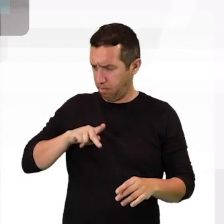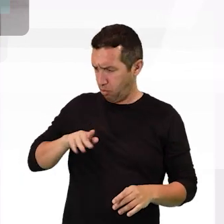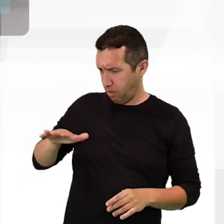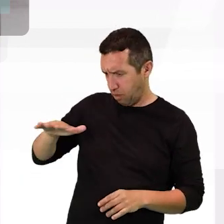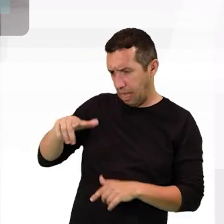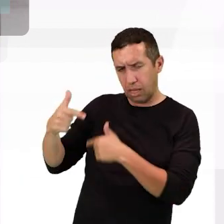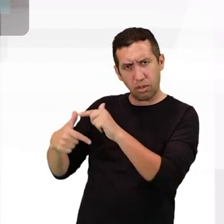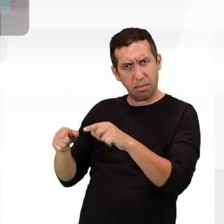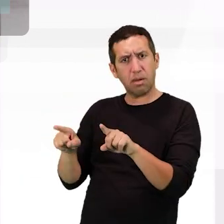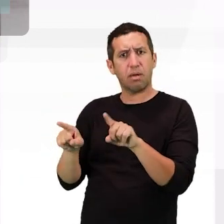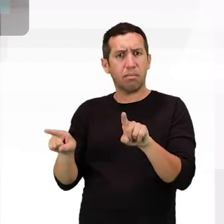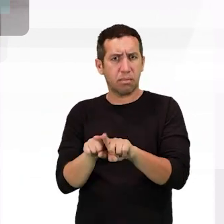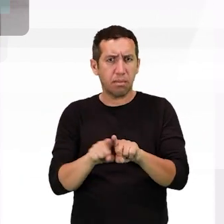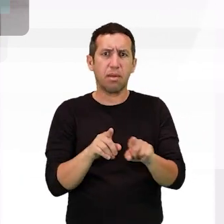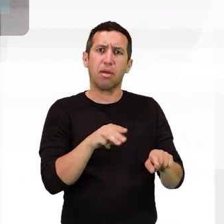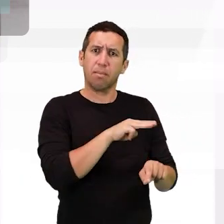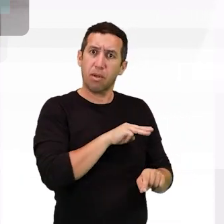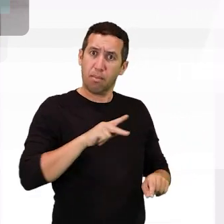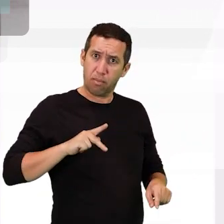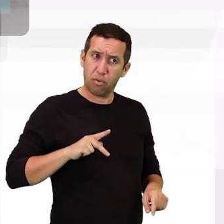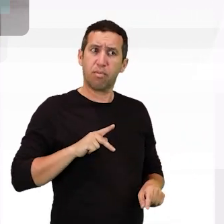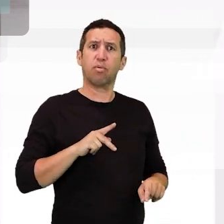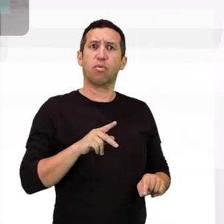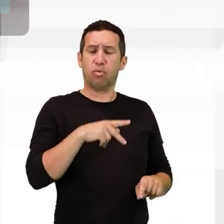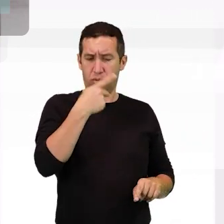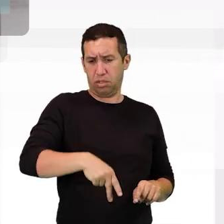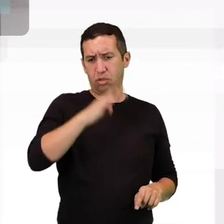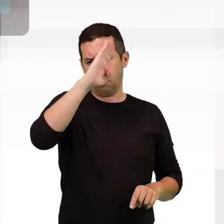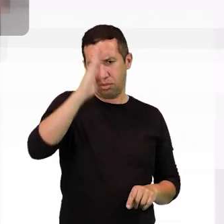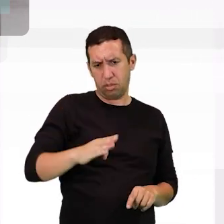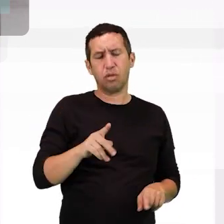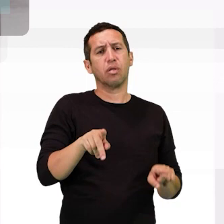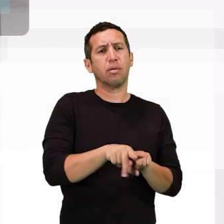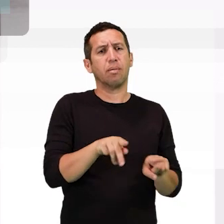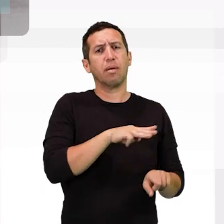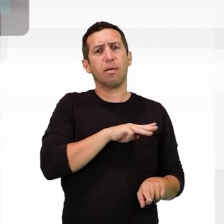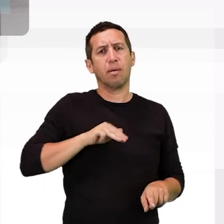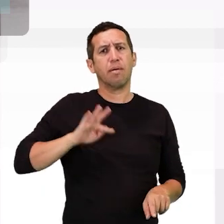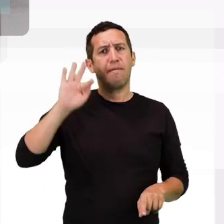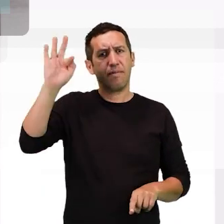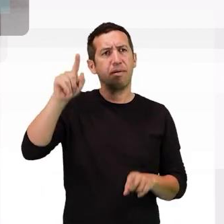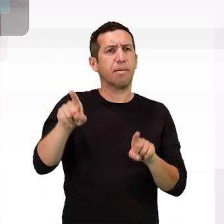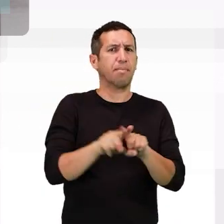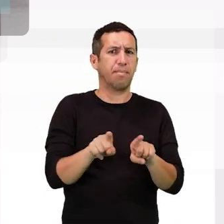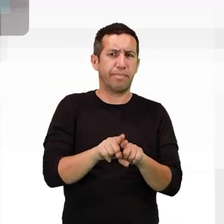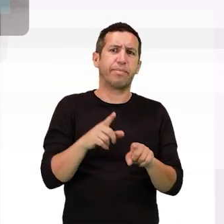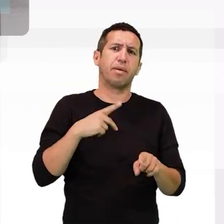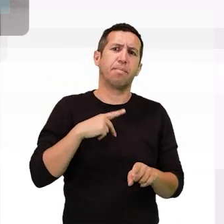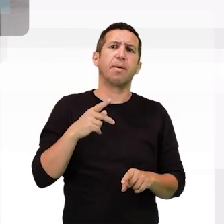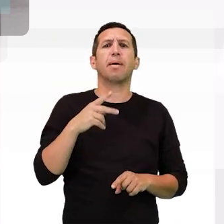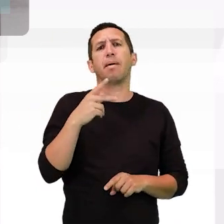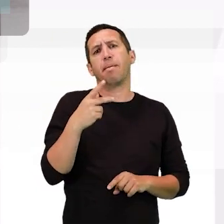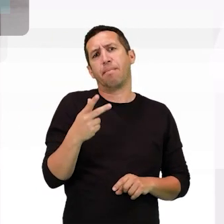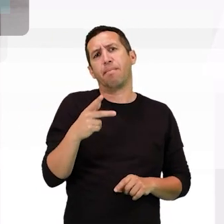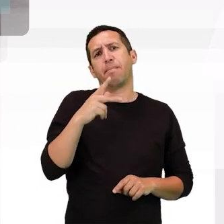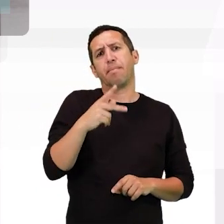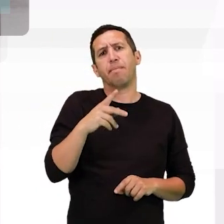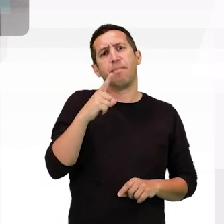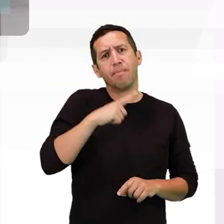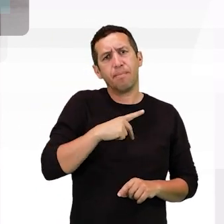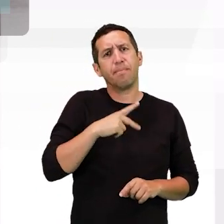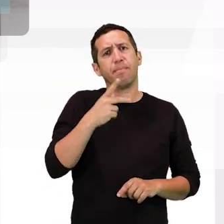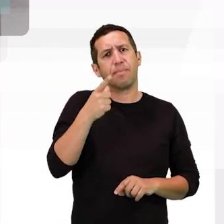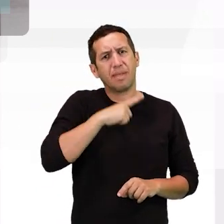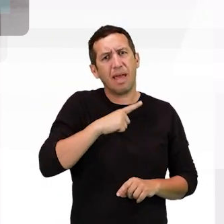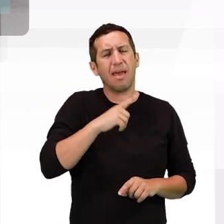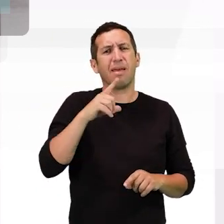do Trabalho, mas o Ministério Público Brasileiro, o Ministério Público Federal, através da PFDC, o Ministério Público dos